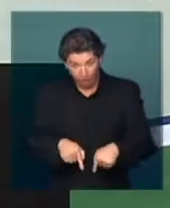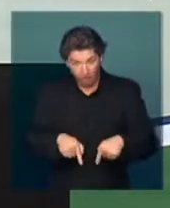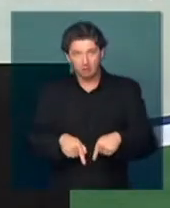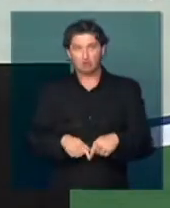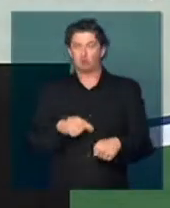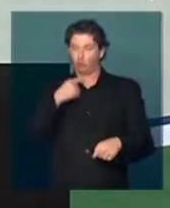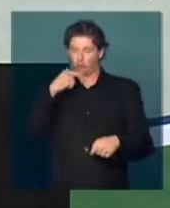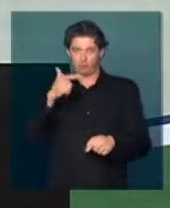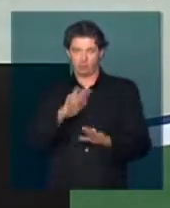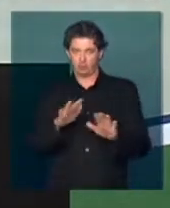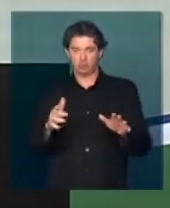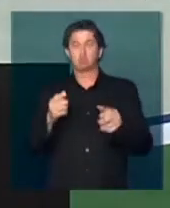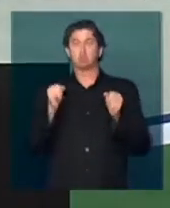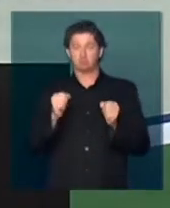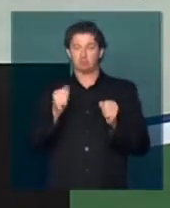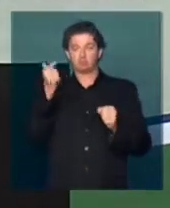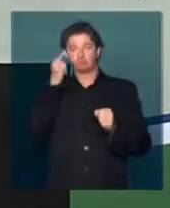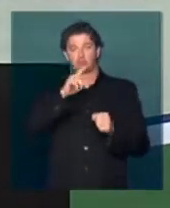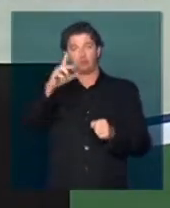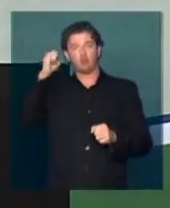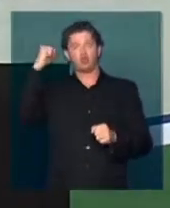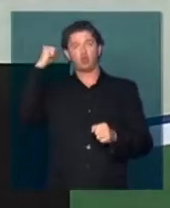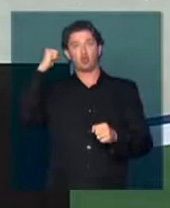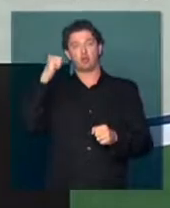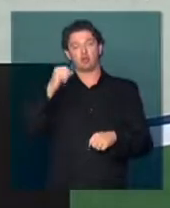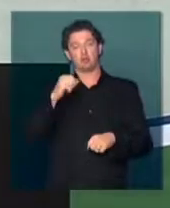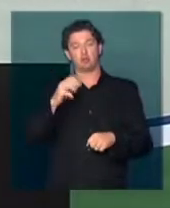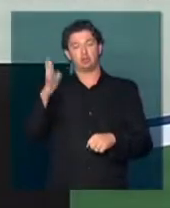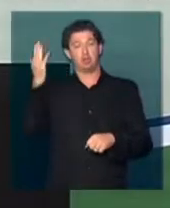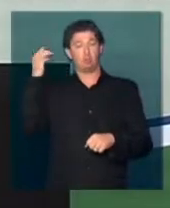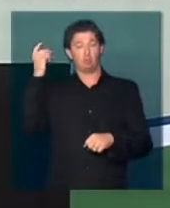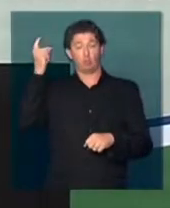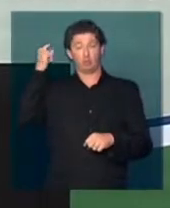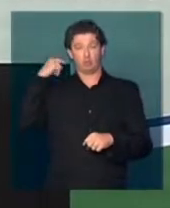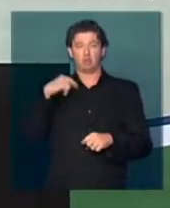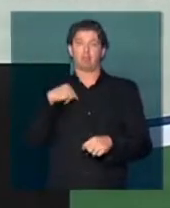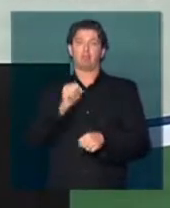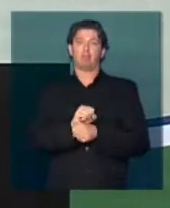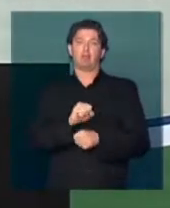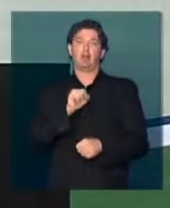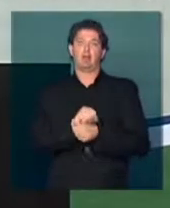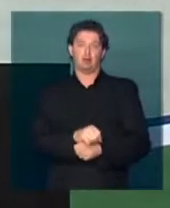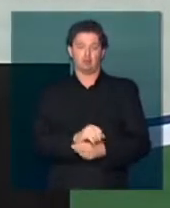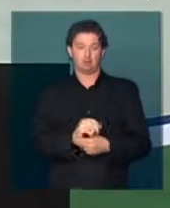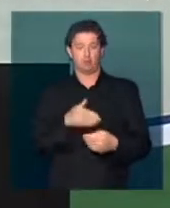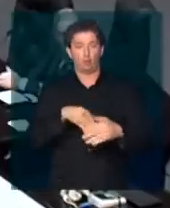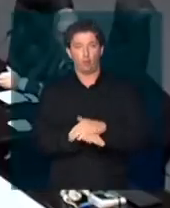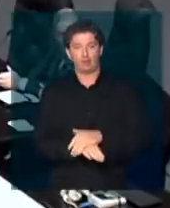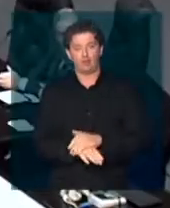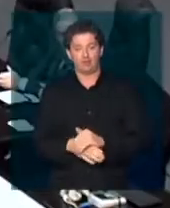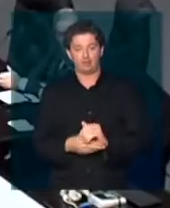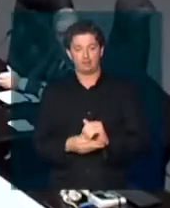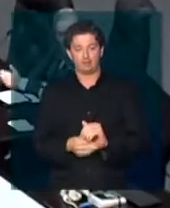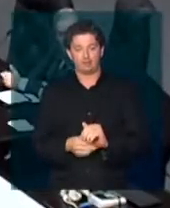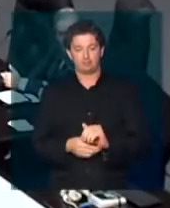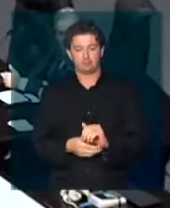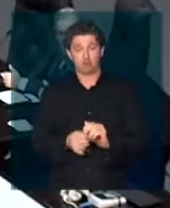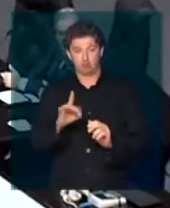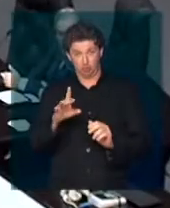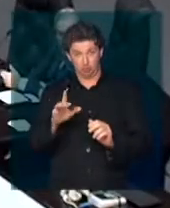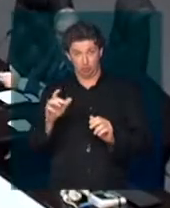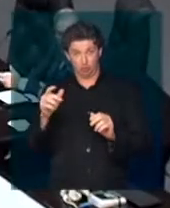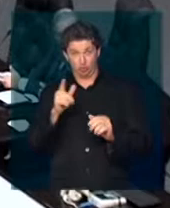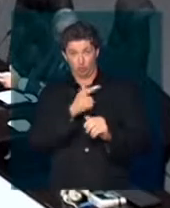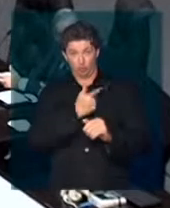não tenho dúvida nenhuma que poderemos alcançar vitórias há muito tempo lá, acomodado e arquivado nas gavetas, não só do Palácio